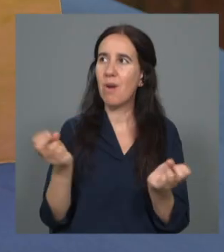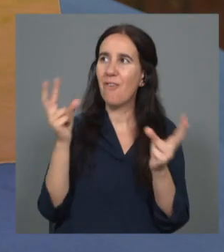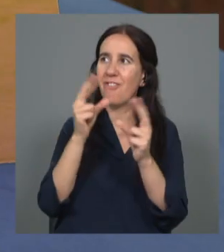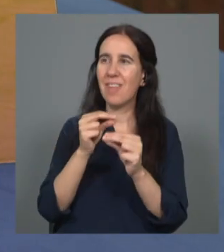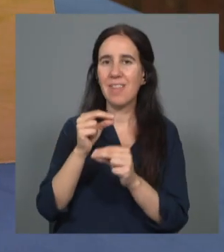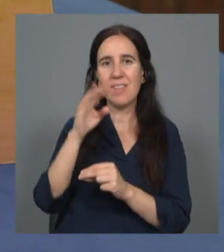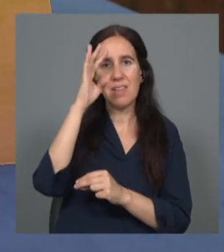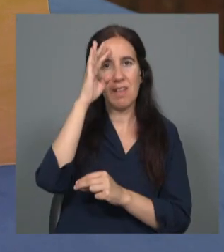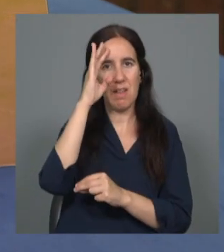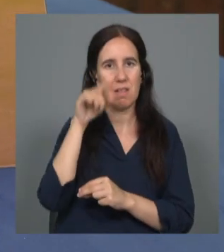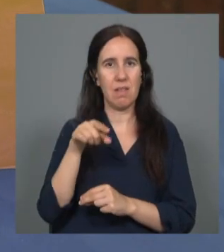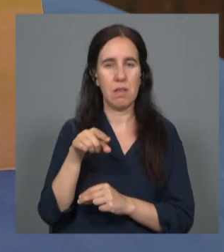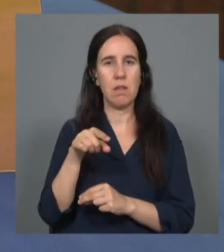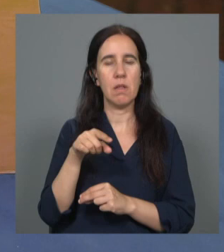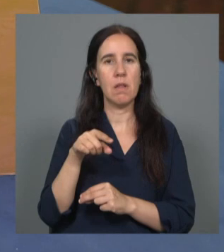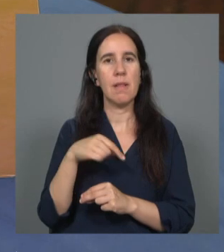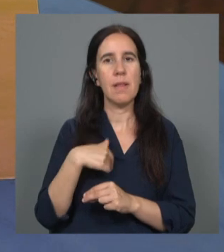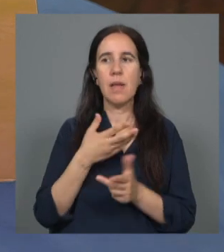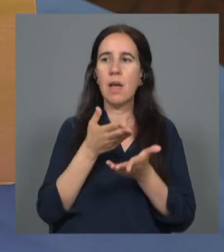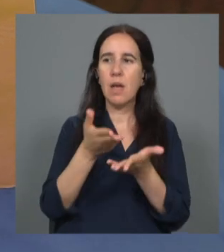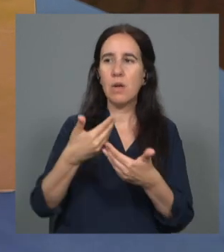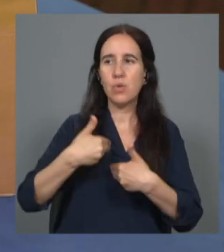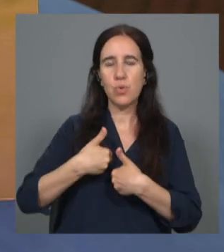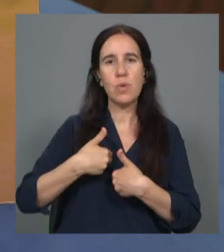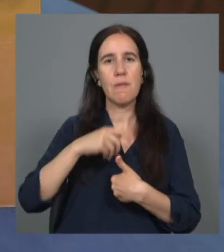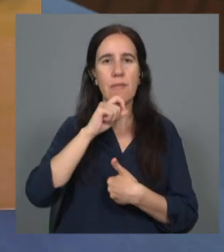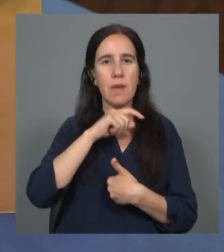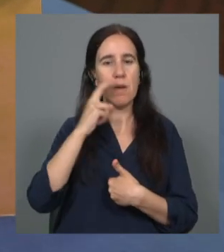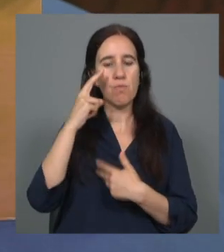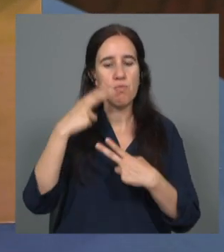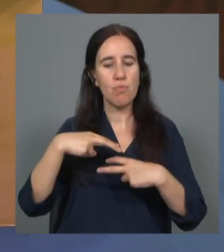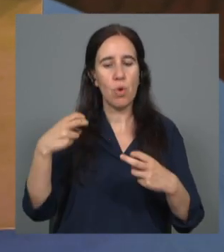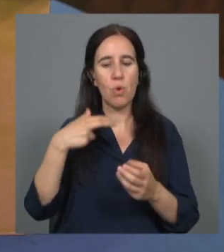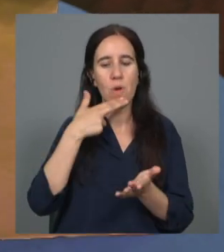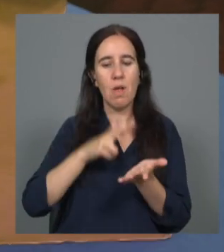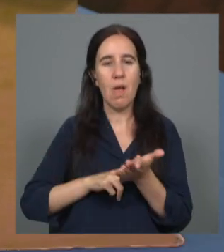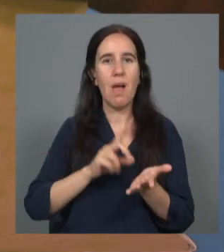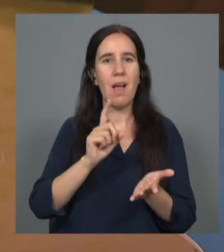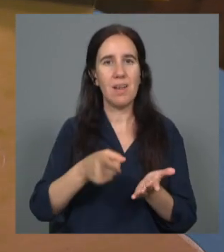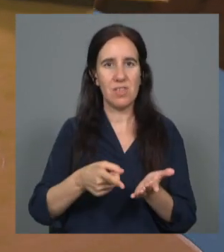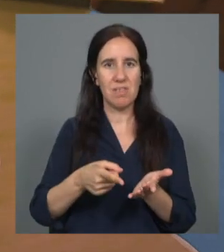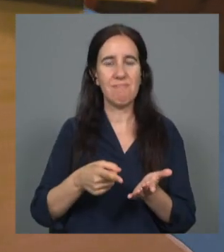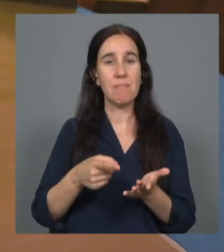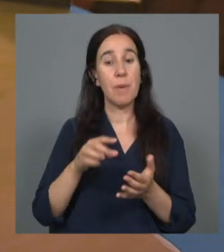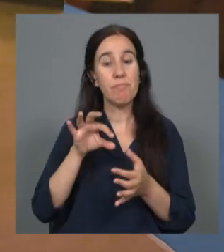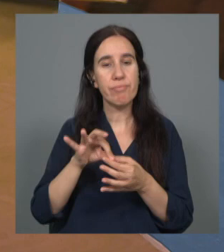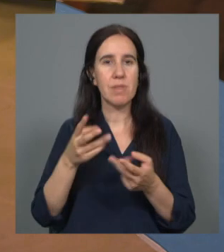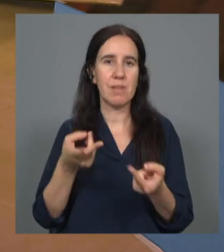que pode ajudar-nos a descobrir o que é a verdade na